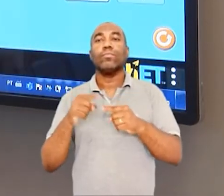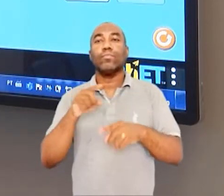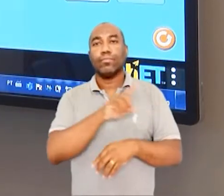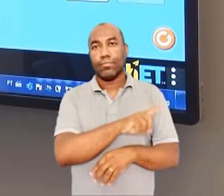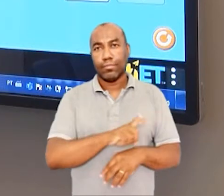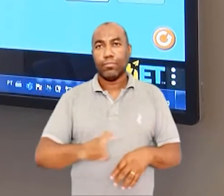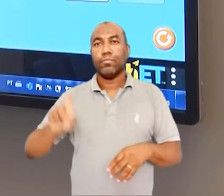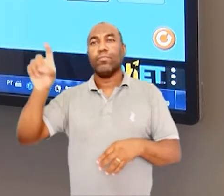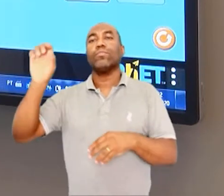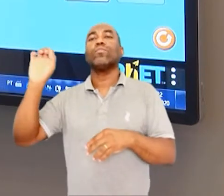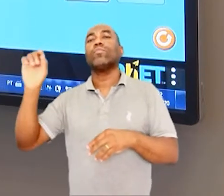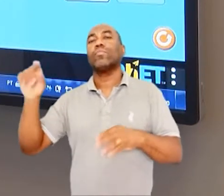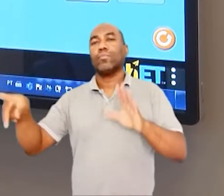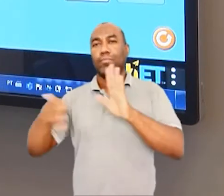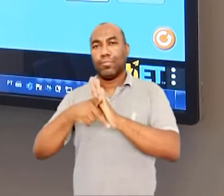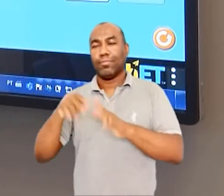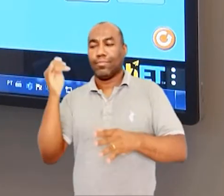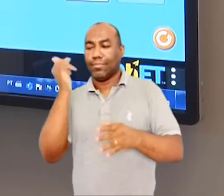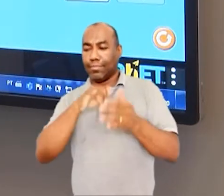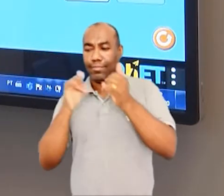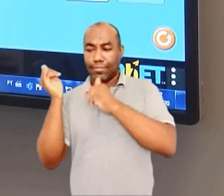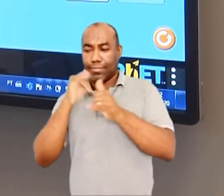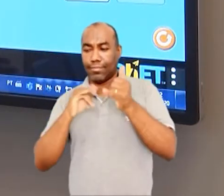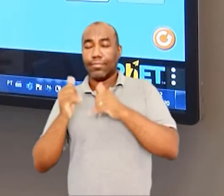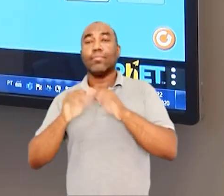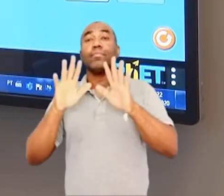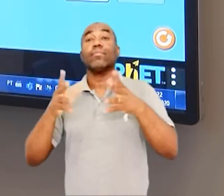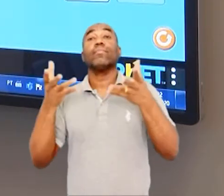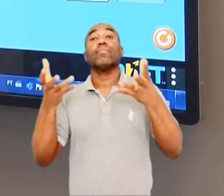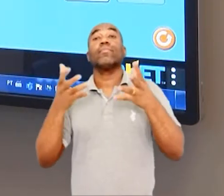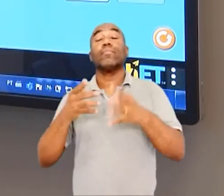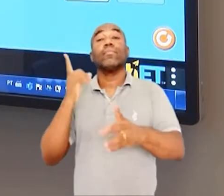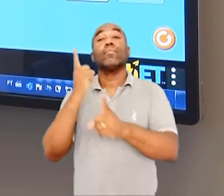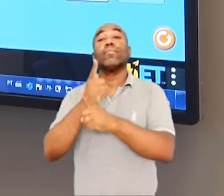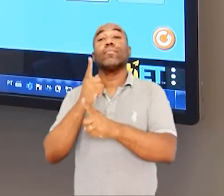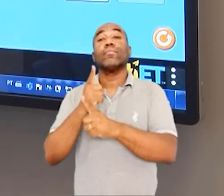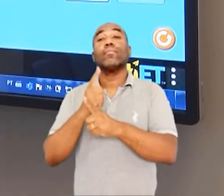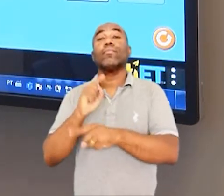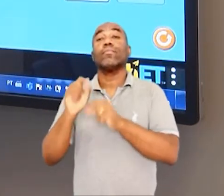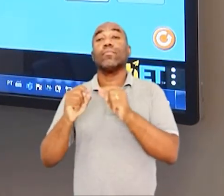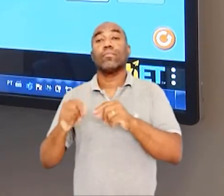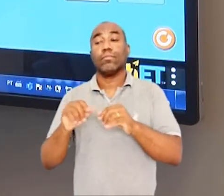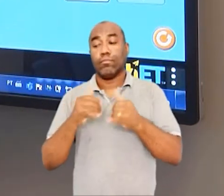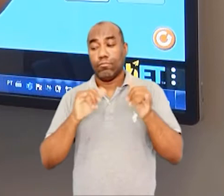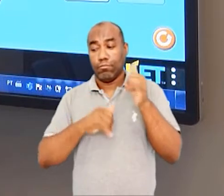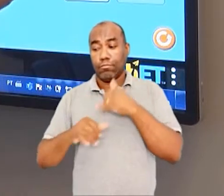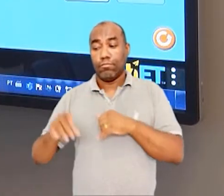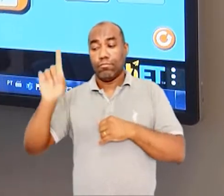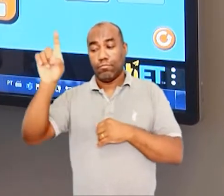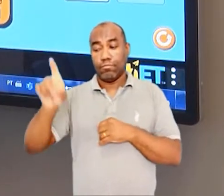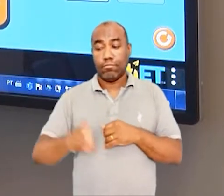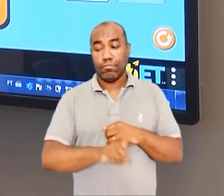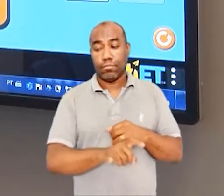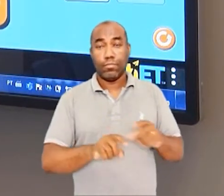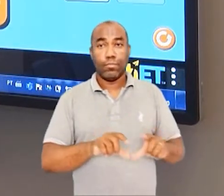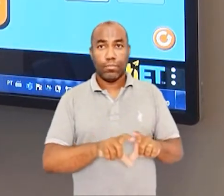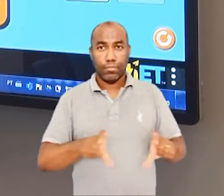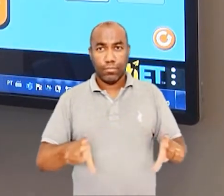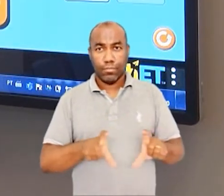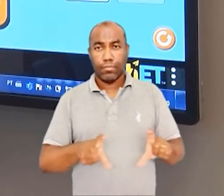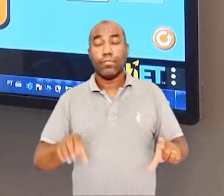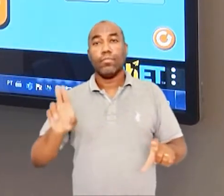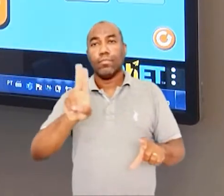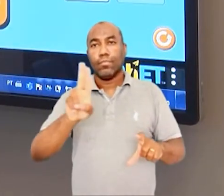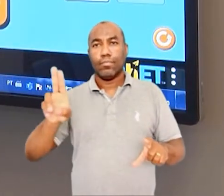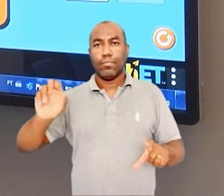a tensão elétrica. E para eu identificar a intensidade de corrente elétrica? Aqui está o amperímetro.